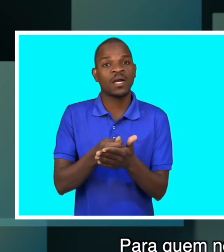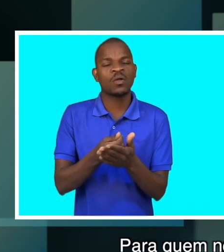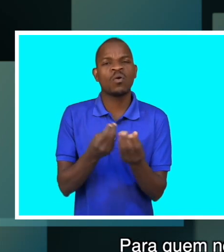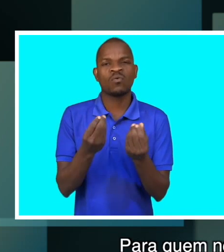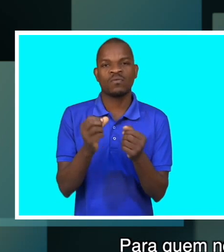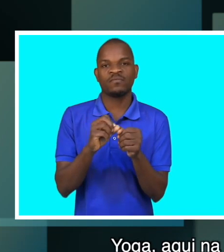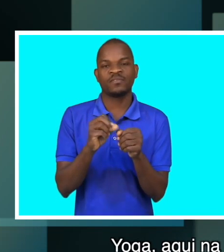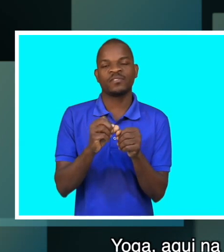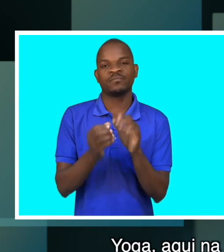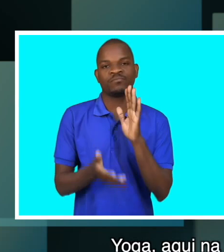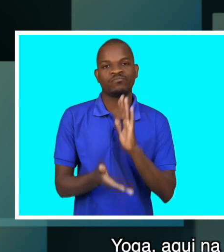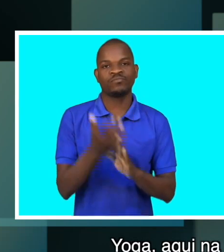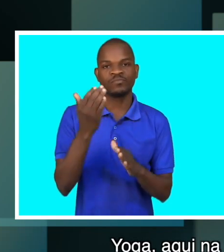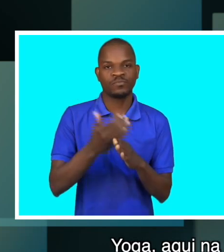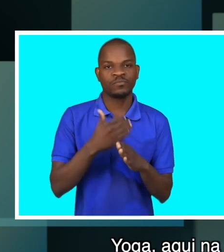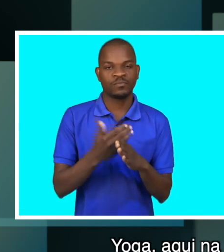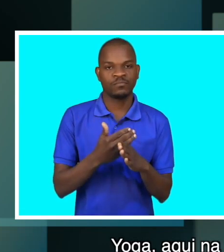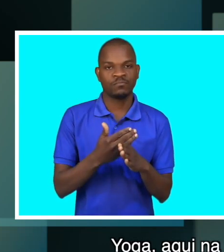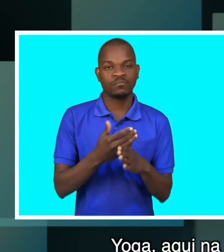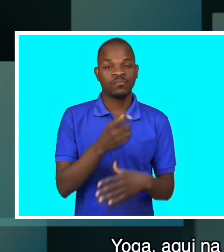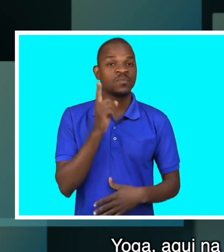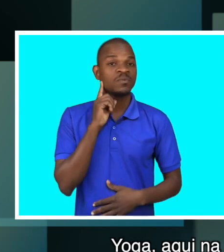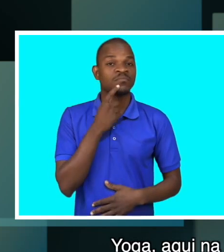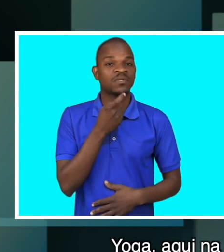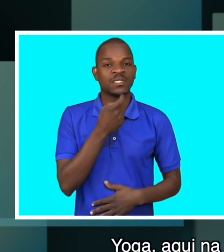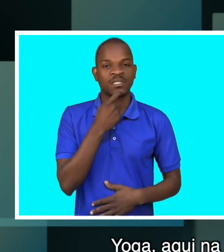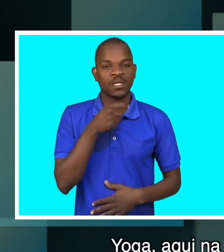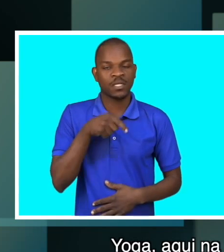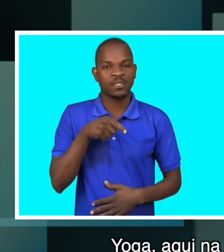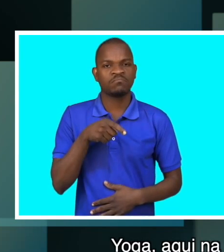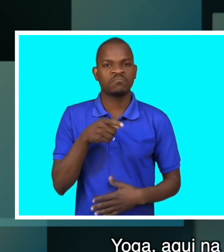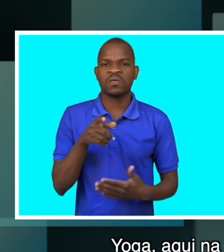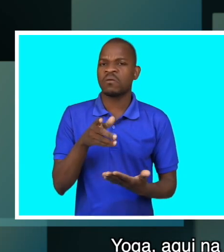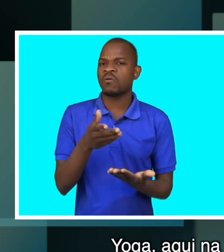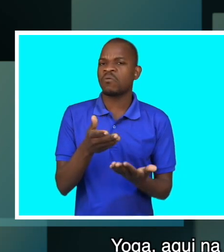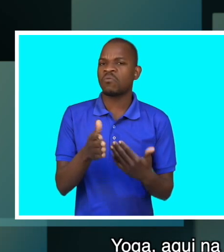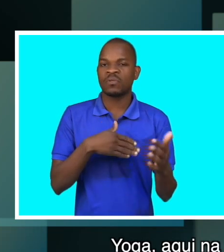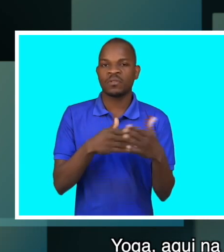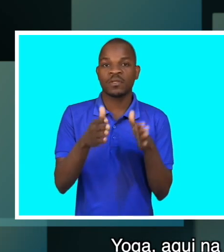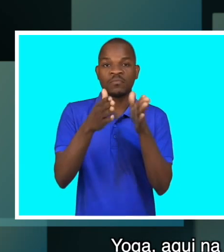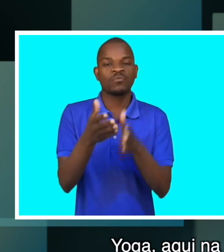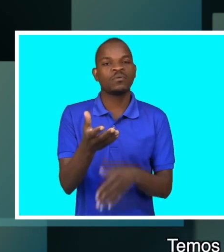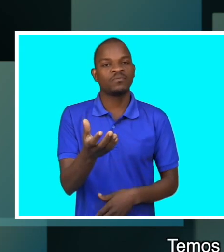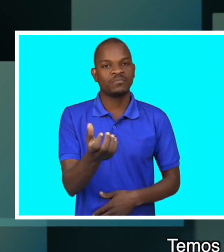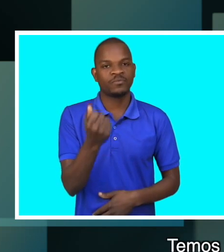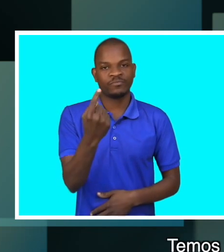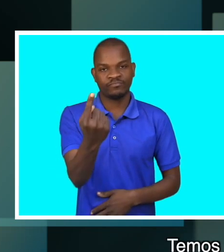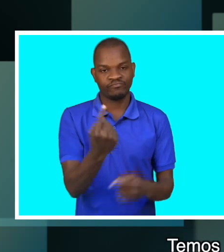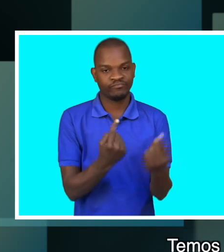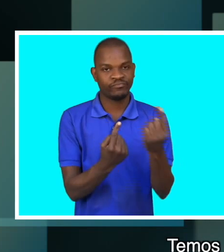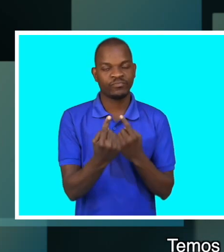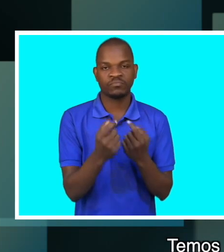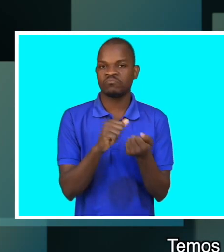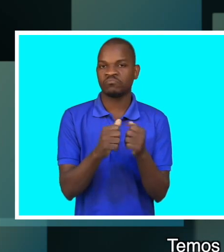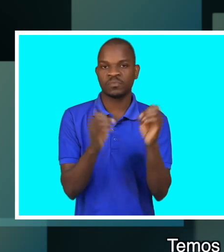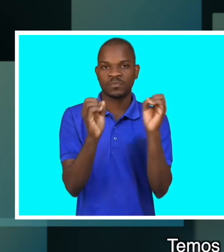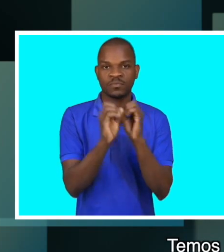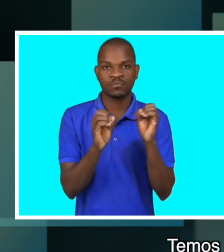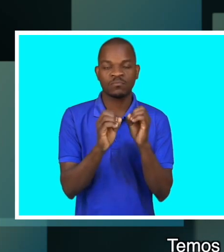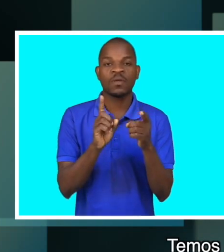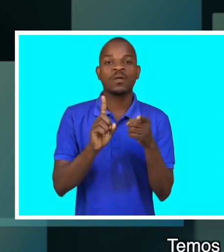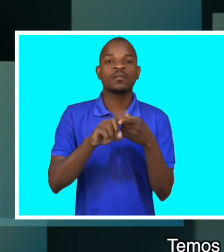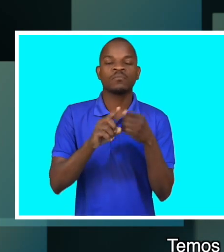praticar o yoga também? Ok Yoga para nós aqui na comunidade de Maputo É aberto para todos Todos são bem-vindos E nós temos as aulas